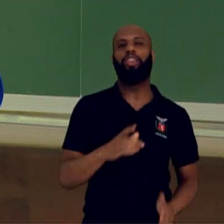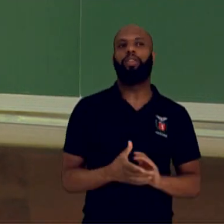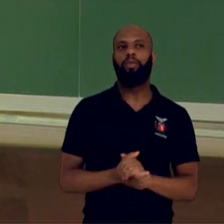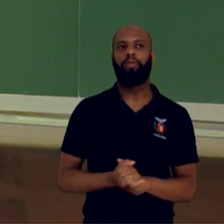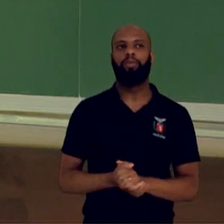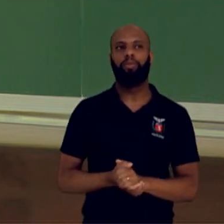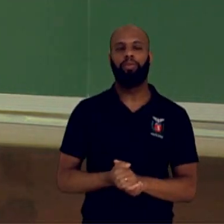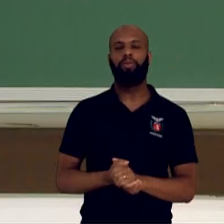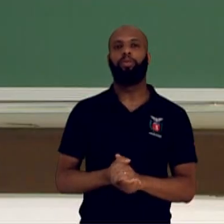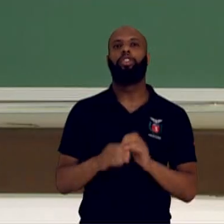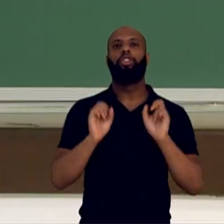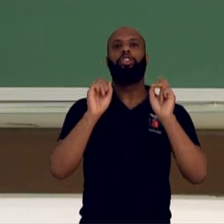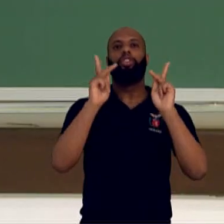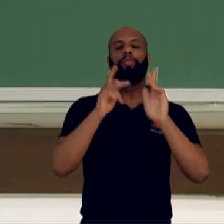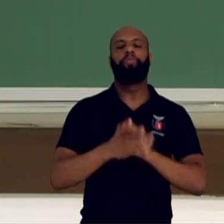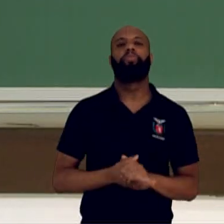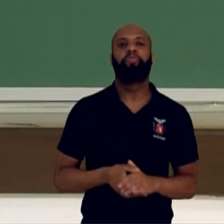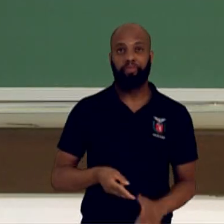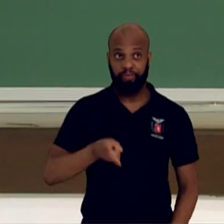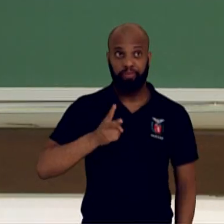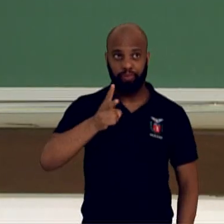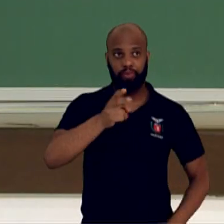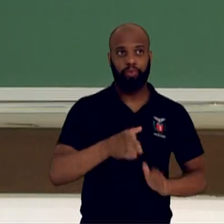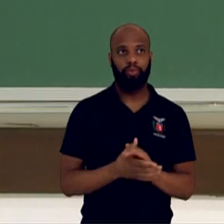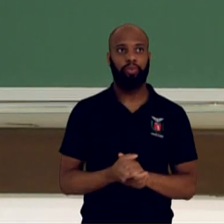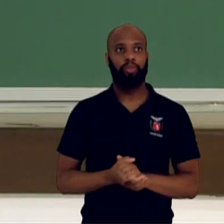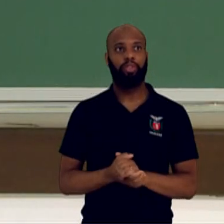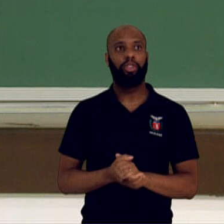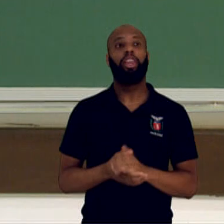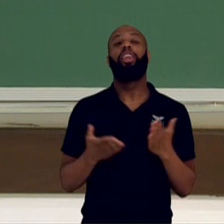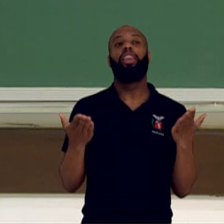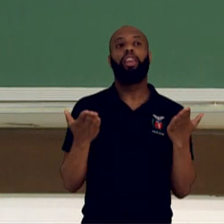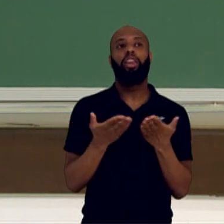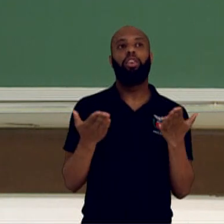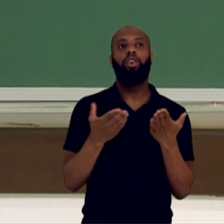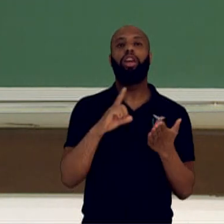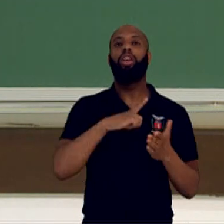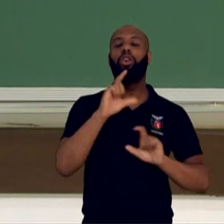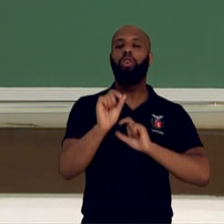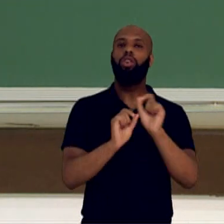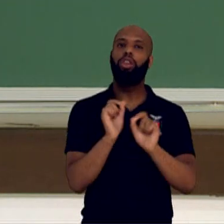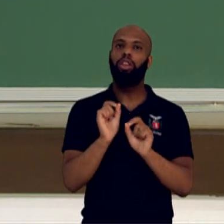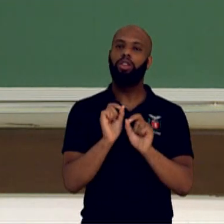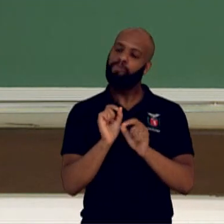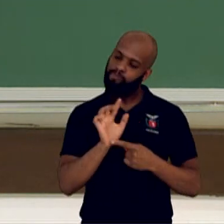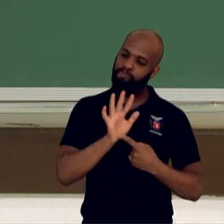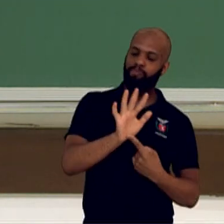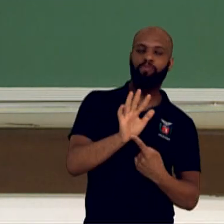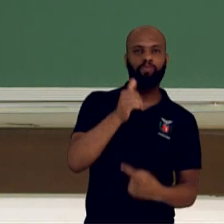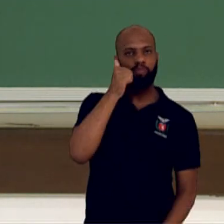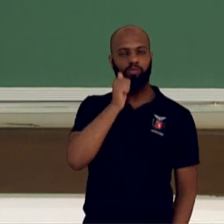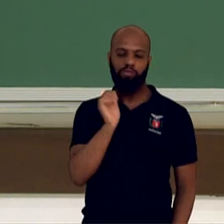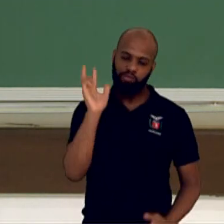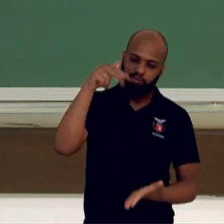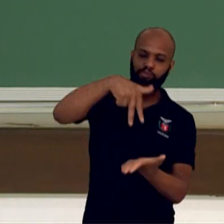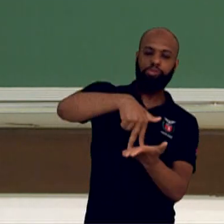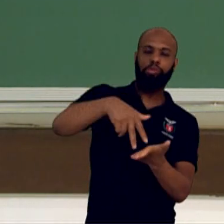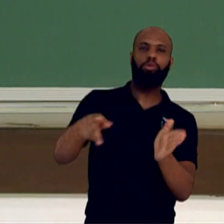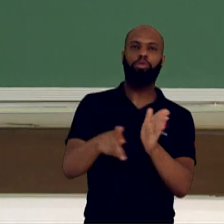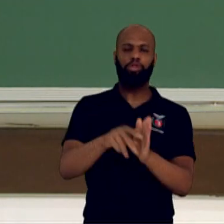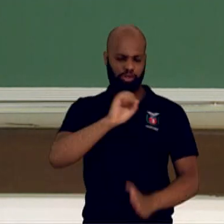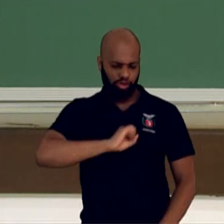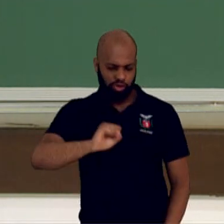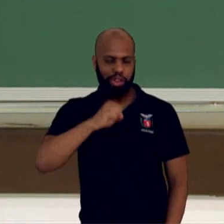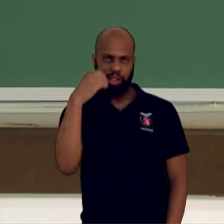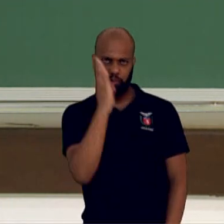certo? Ok, vamos lá? E aí nós temos o destaque da mulher no funk brasileiro. Mas espera